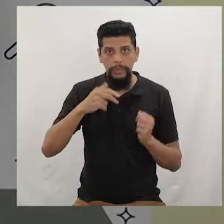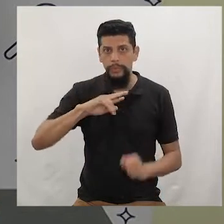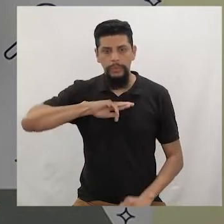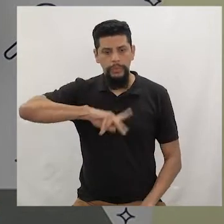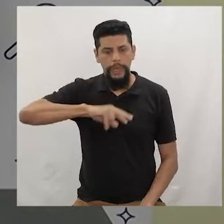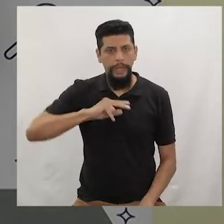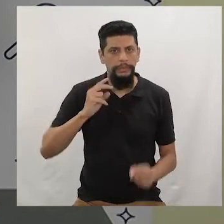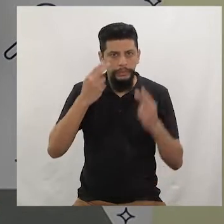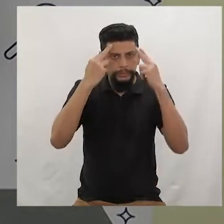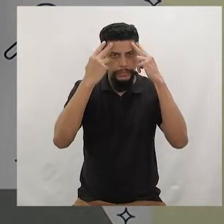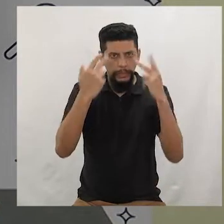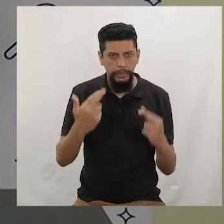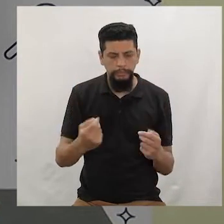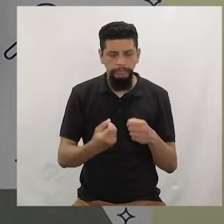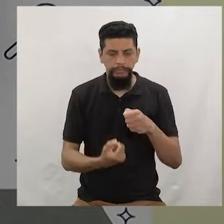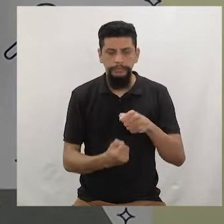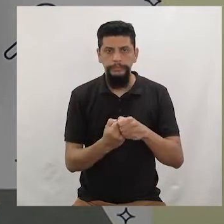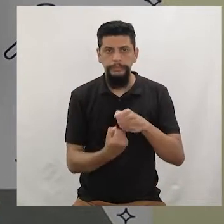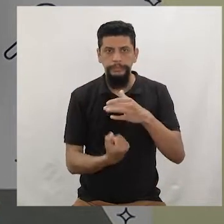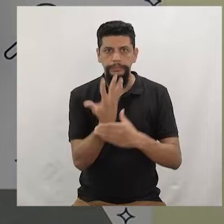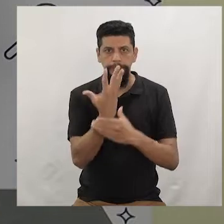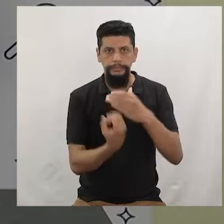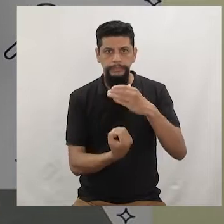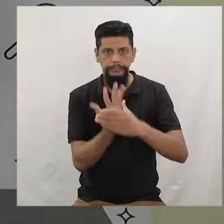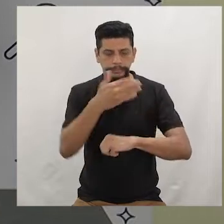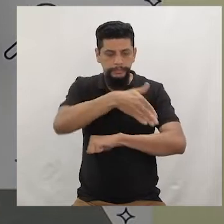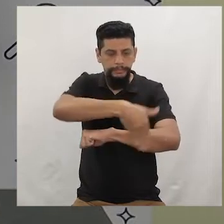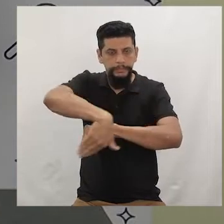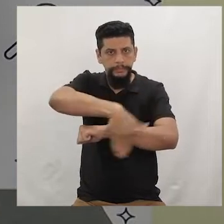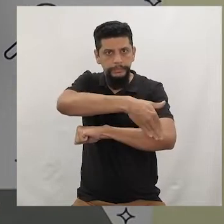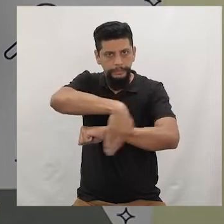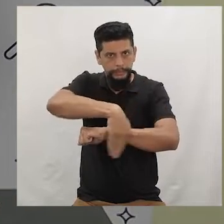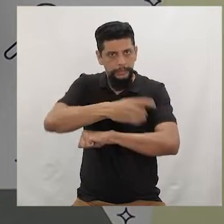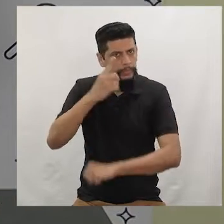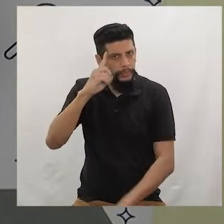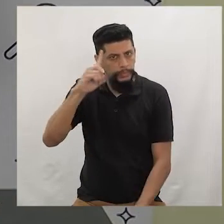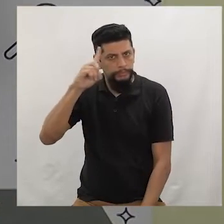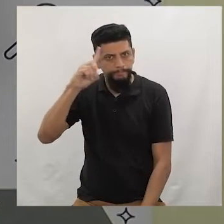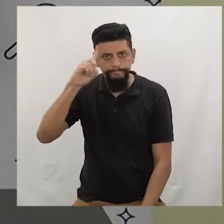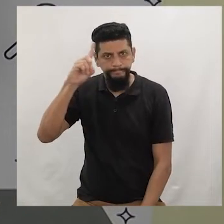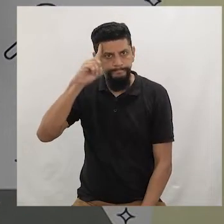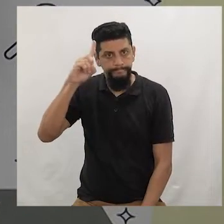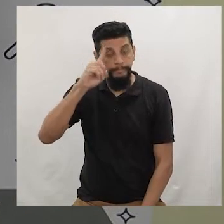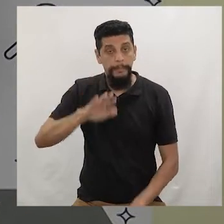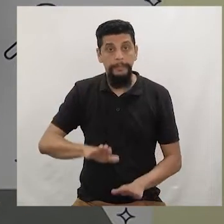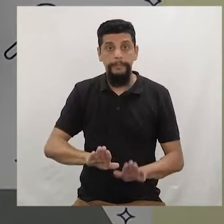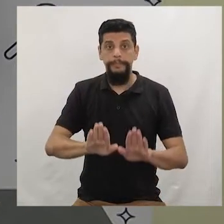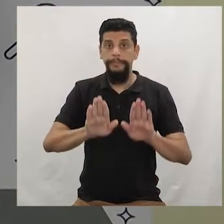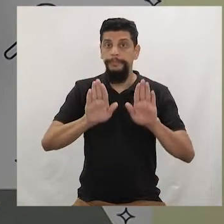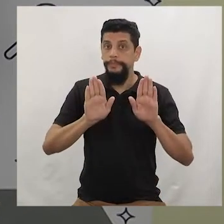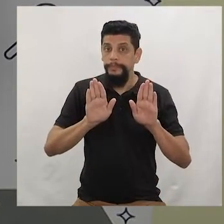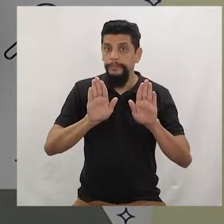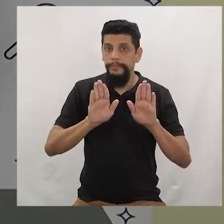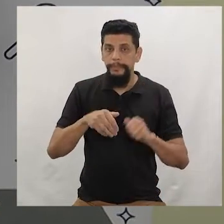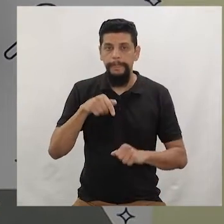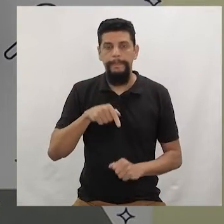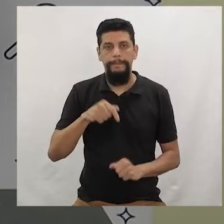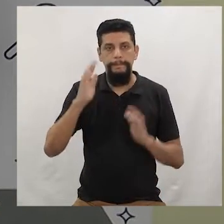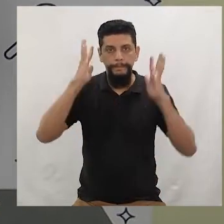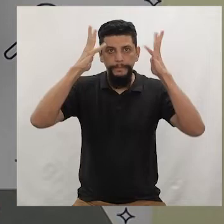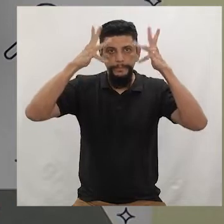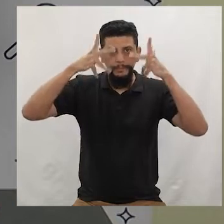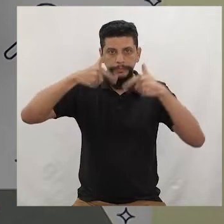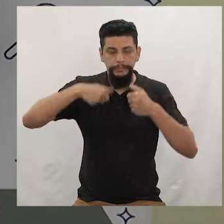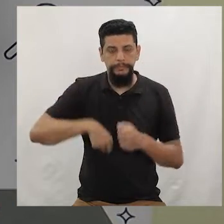comuns, não era comum aparecer nas ruas no durante o dia a dia, né? Mas